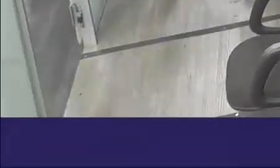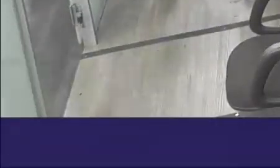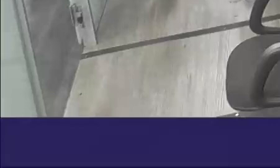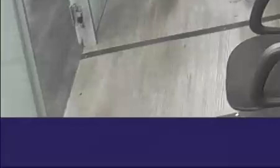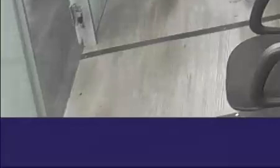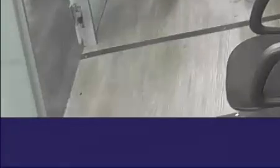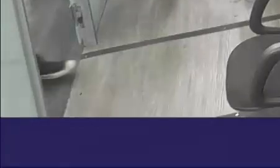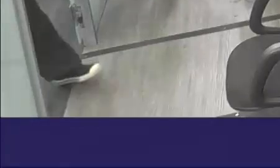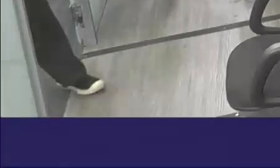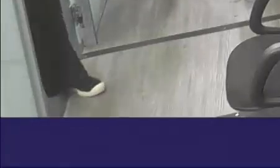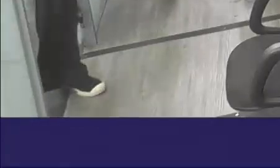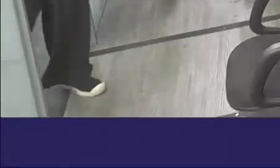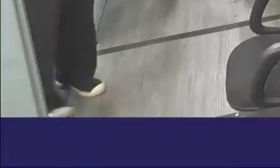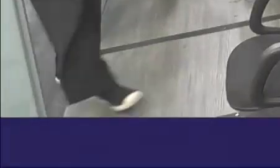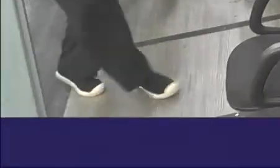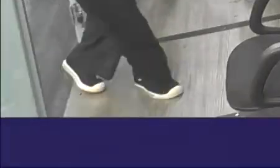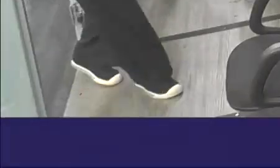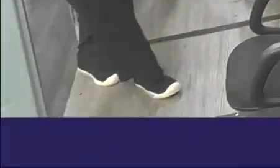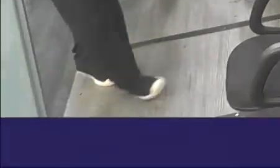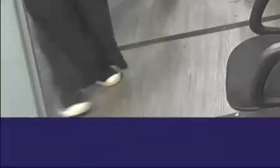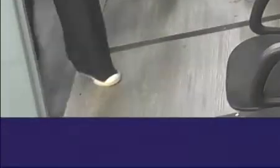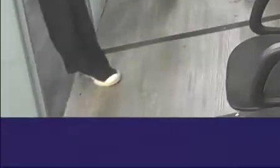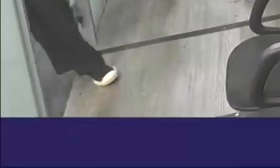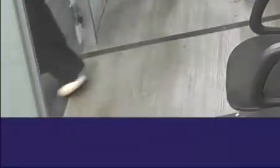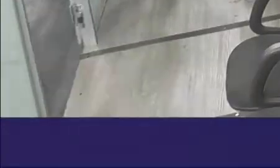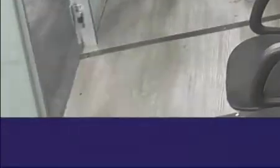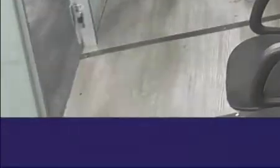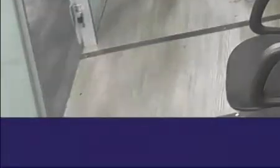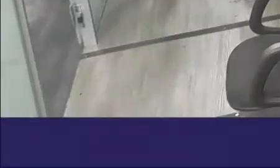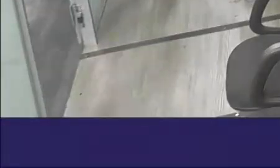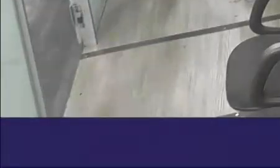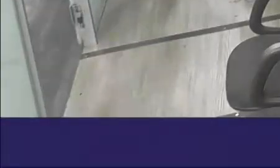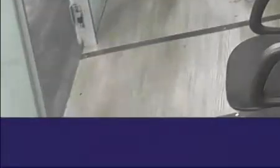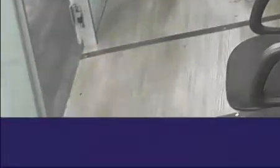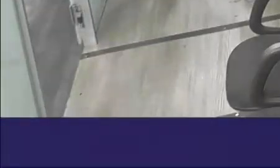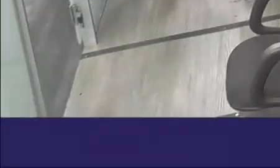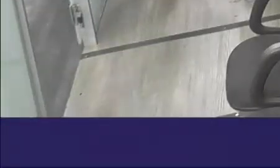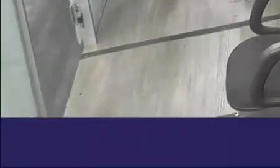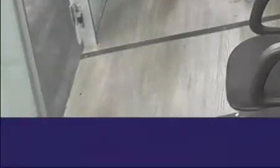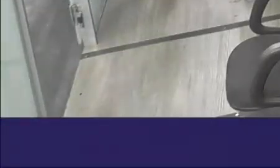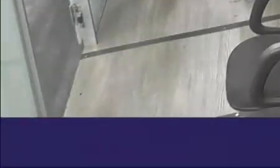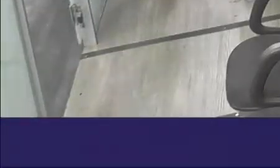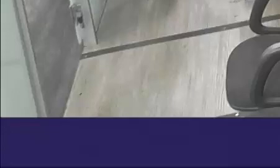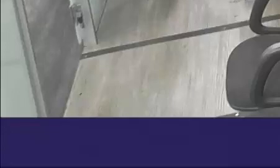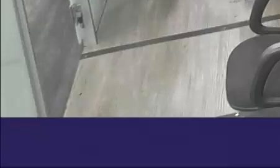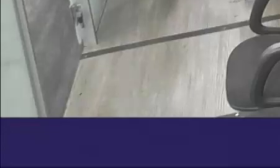Agora eu quero ir pra me reconhecer de volta,